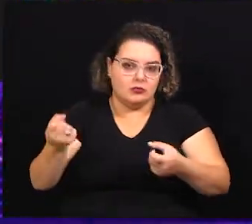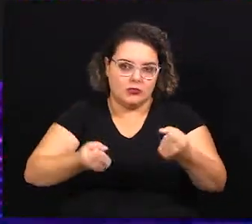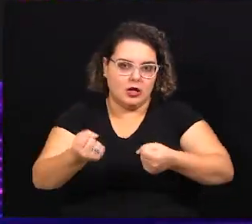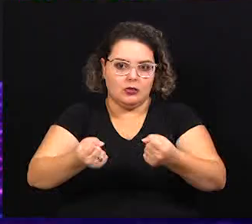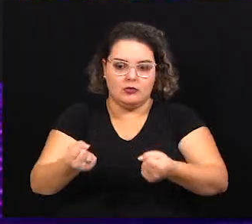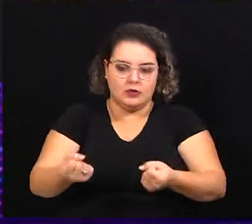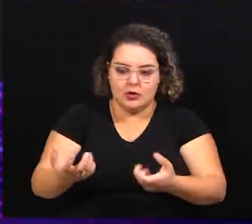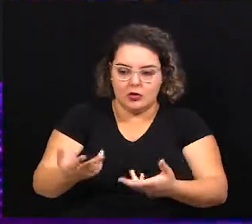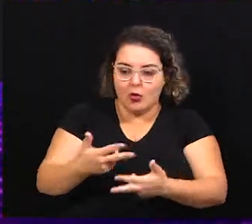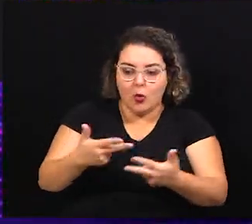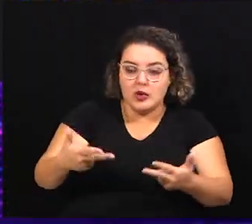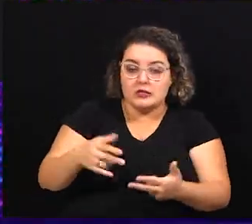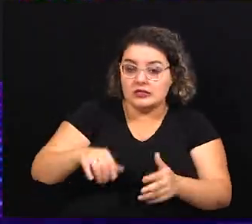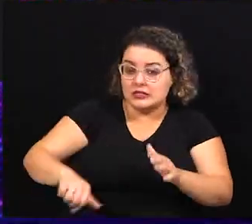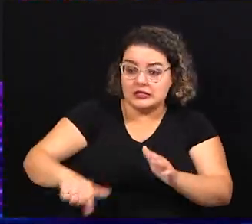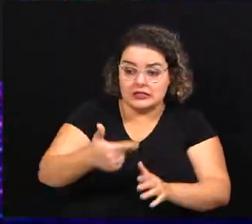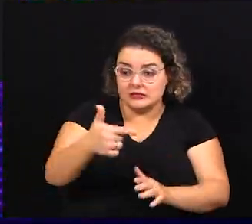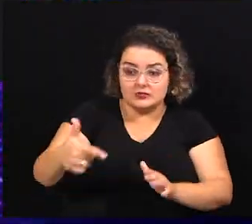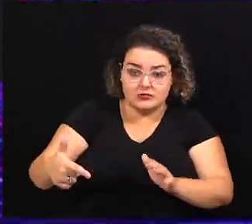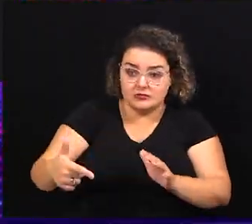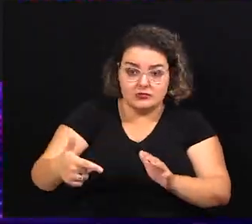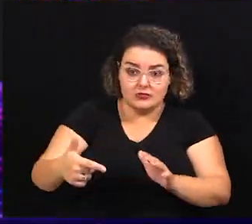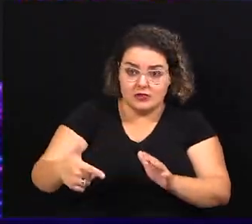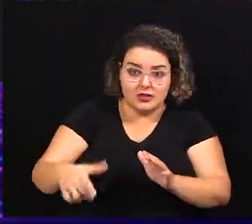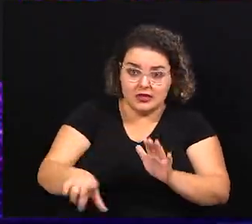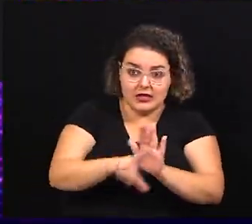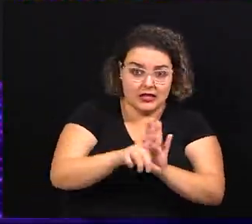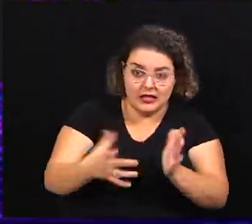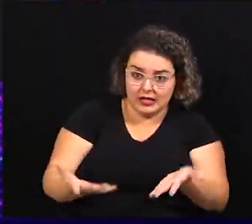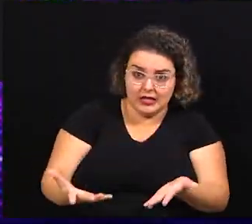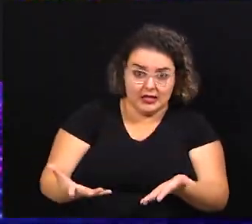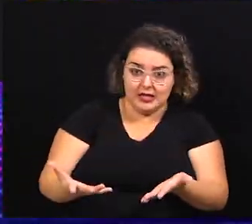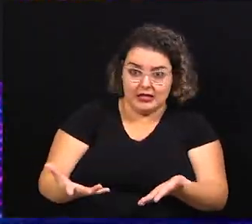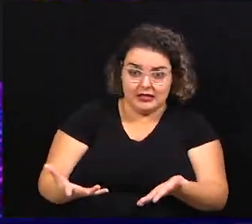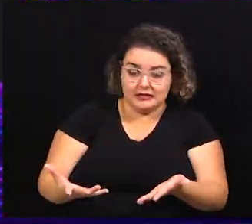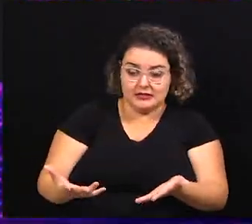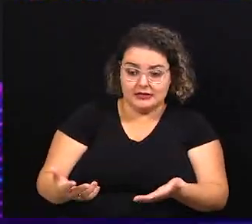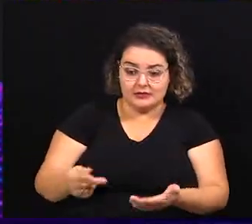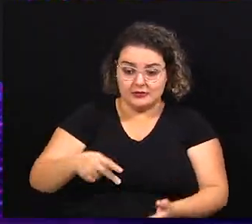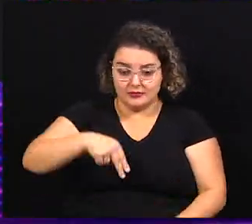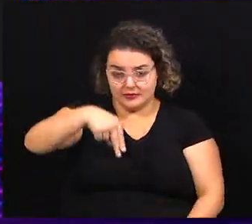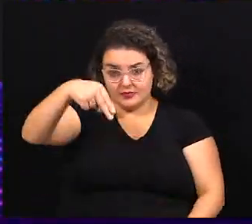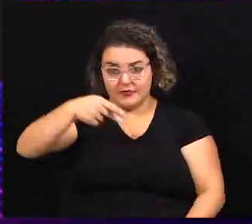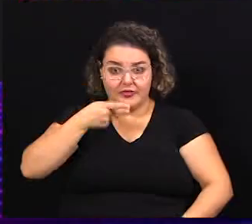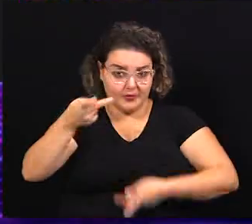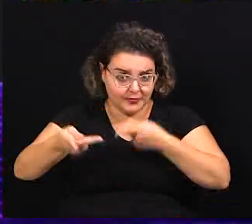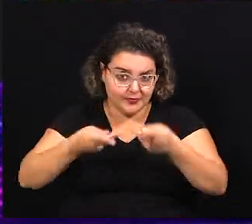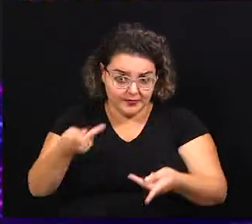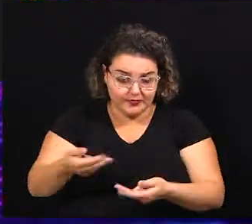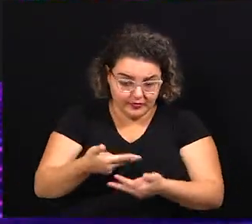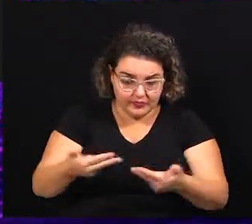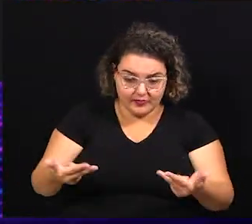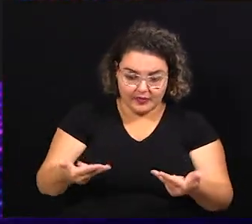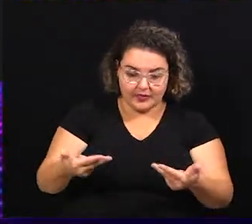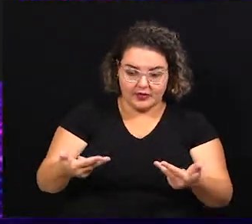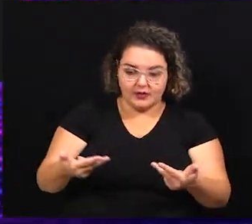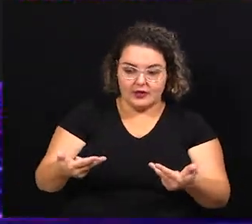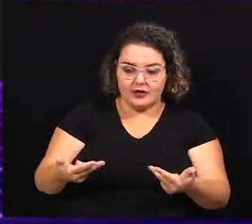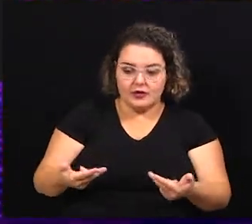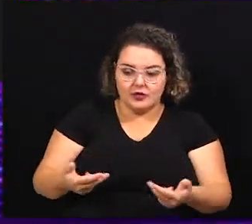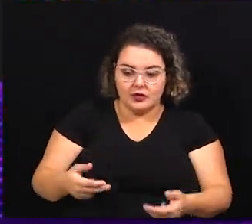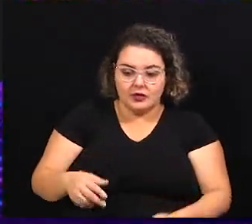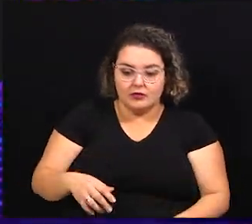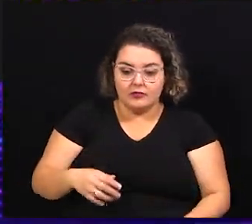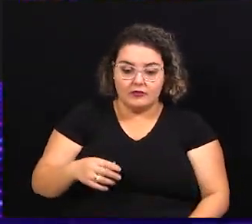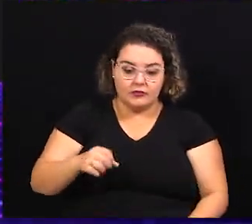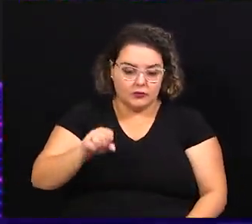pilotando lá no norte. Um assunto super engraçado até falando isso, que quando eu tava lá no norte, quando eu falava desse tipo de coisa, não é que nem quando a gente tá aqui